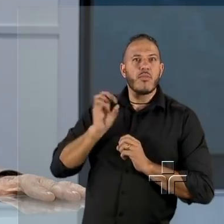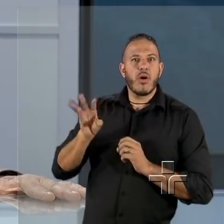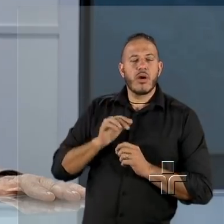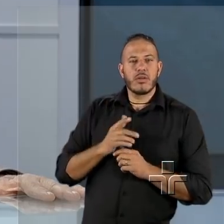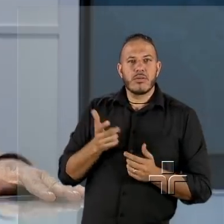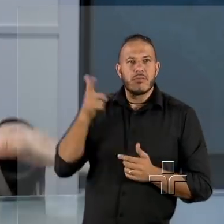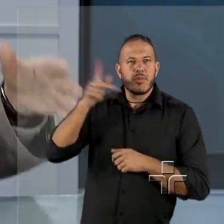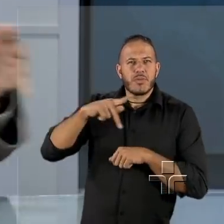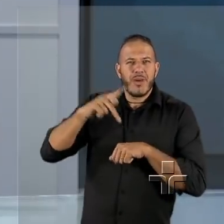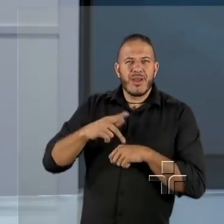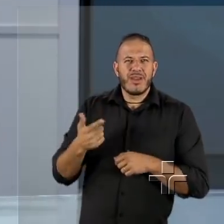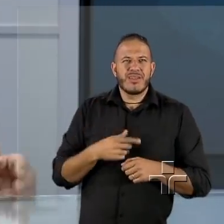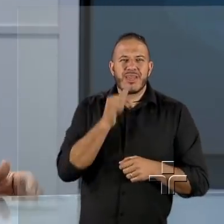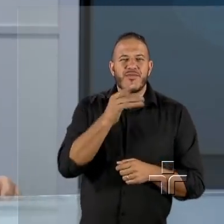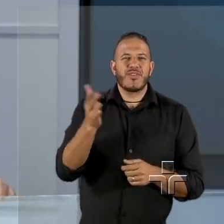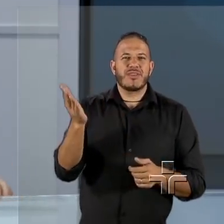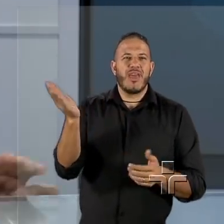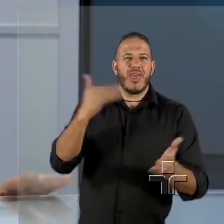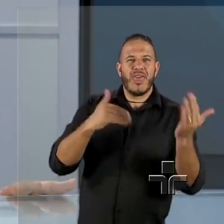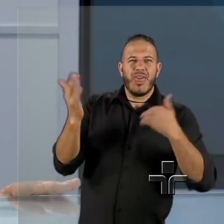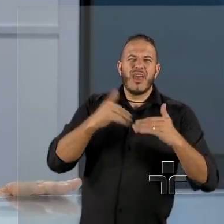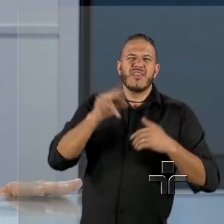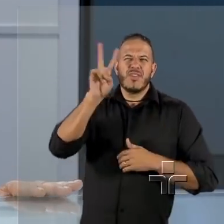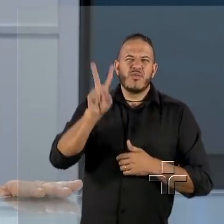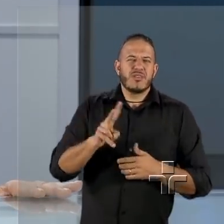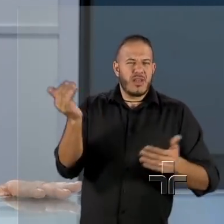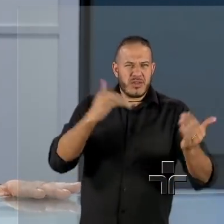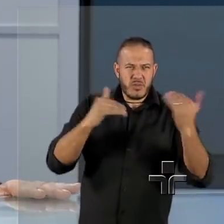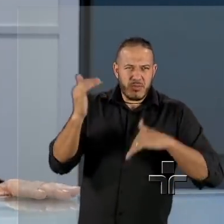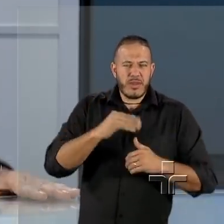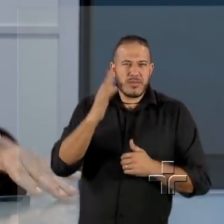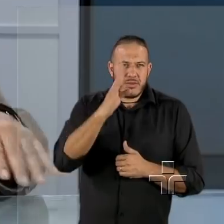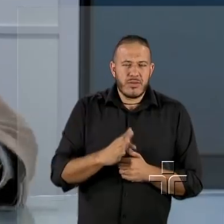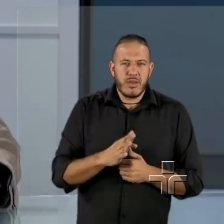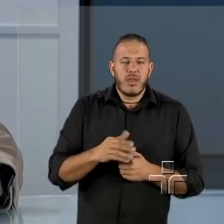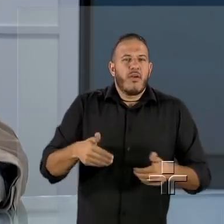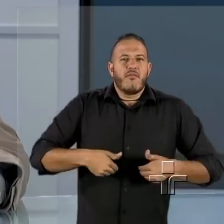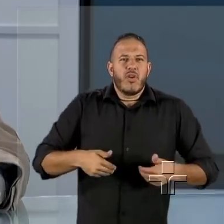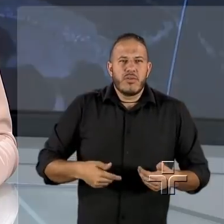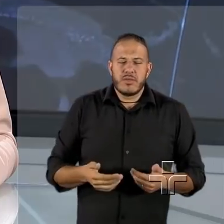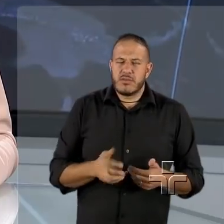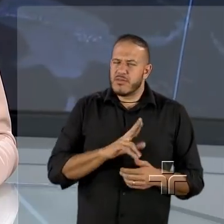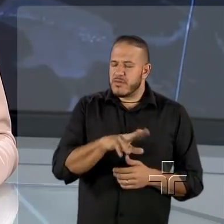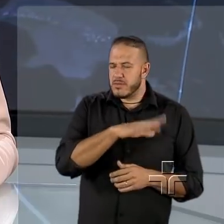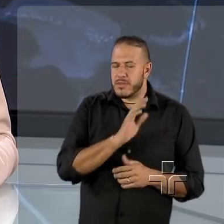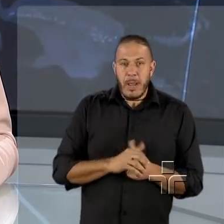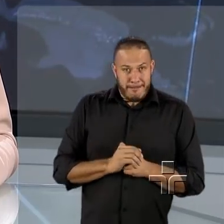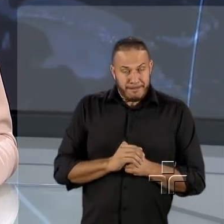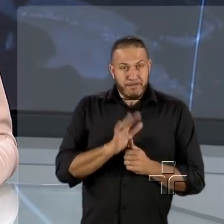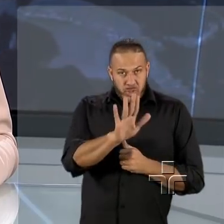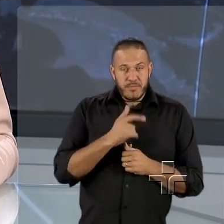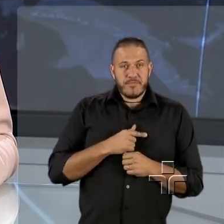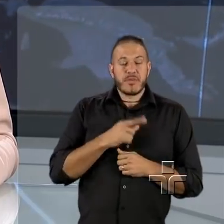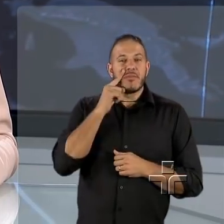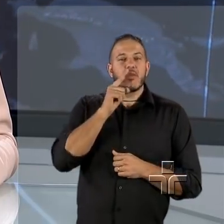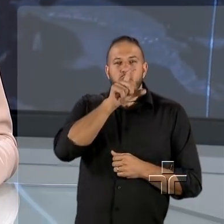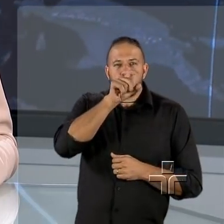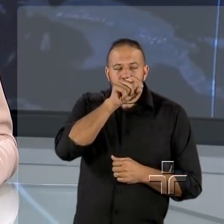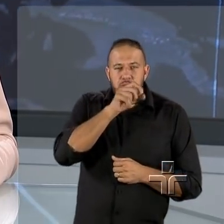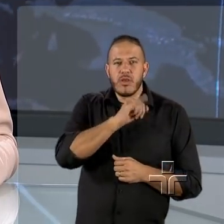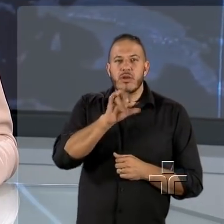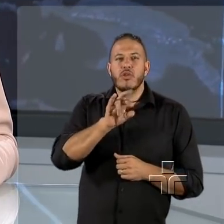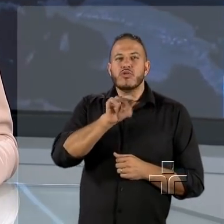muita gente que aqui pousa de bonzinho também ia começar a reclamar de que estava correndo risco de perder o emprego. Essa